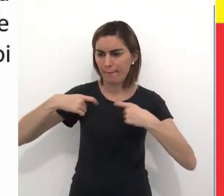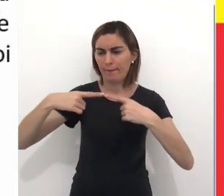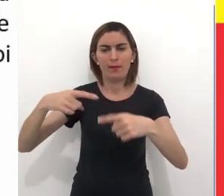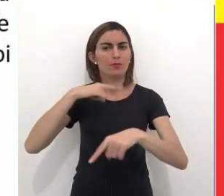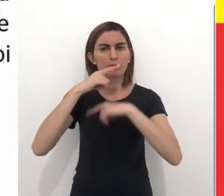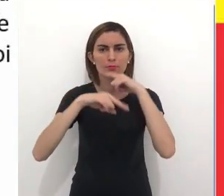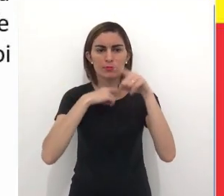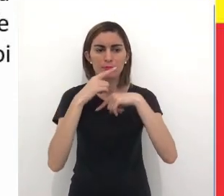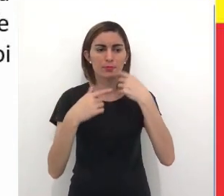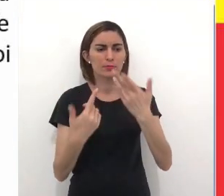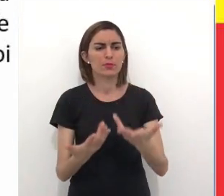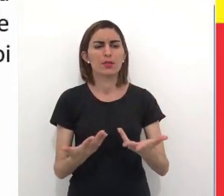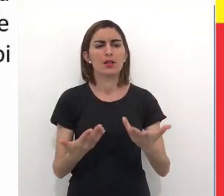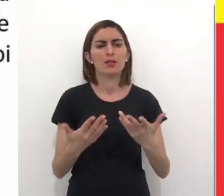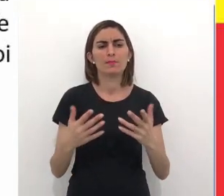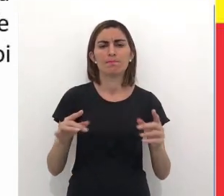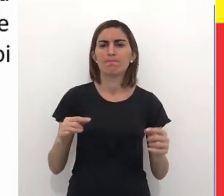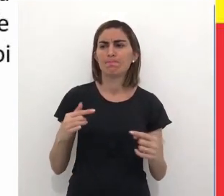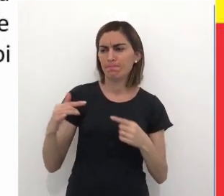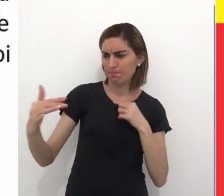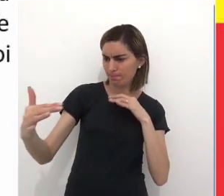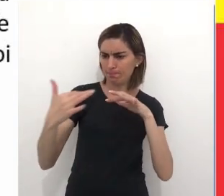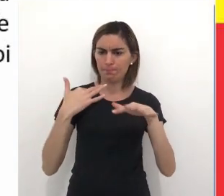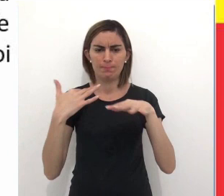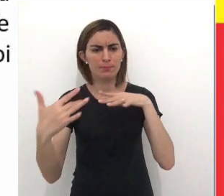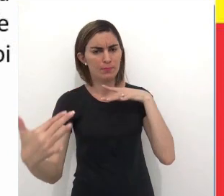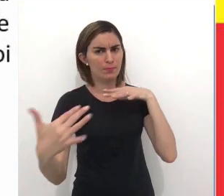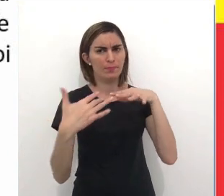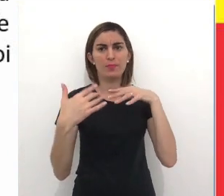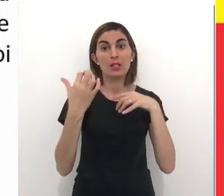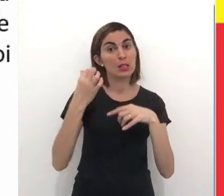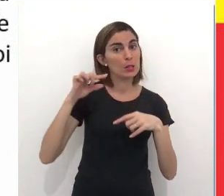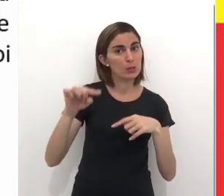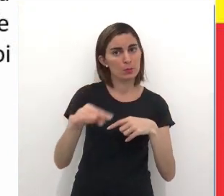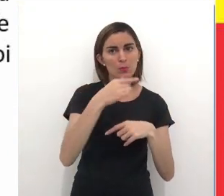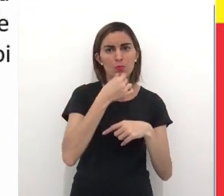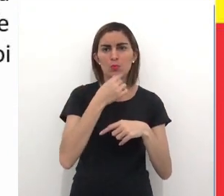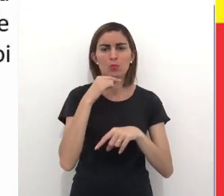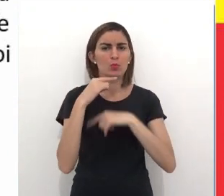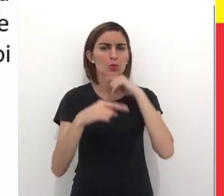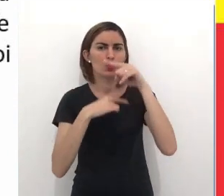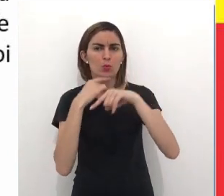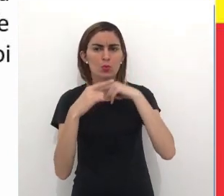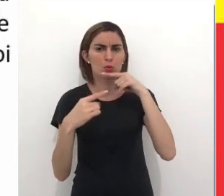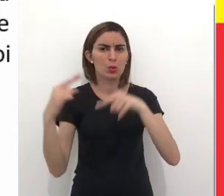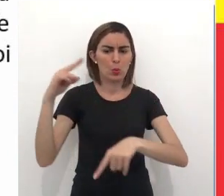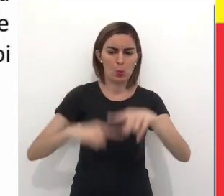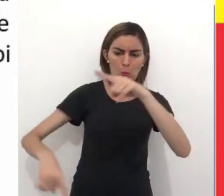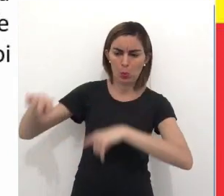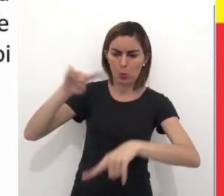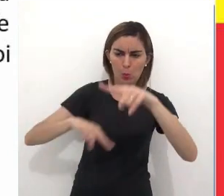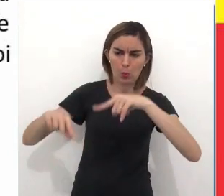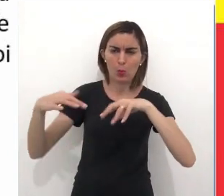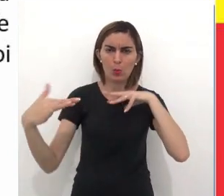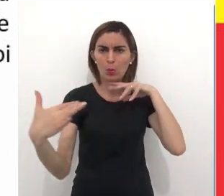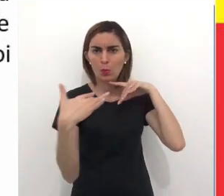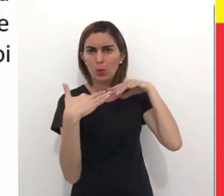força. Assim, diante do impasse, 6.000 homens, não conseguiu